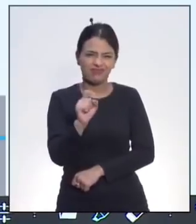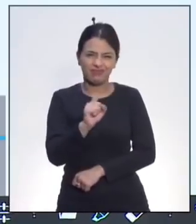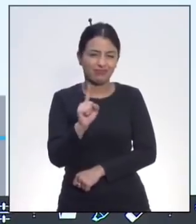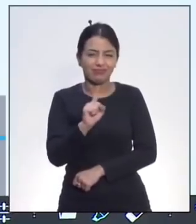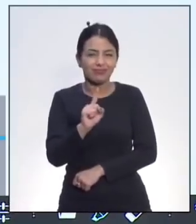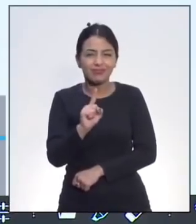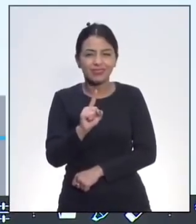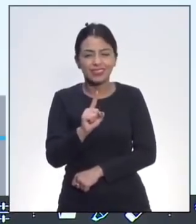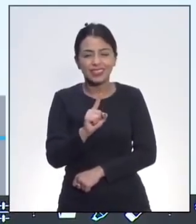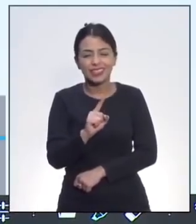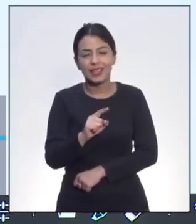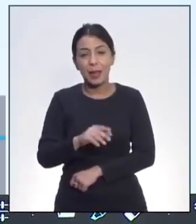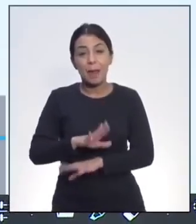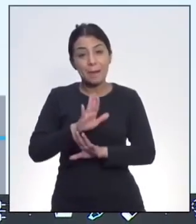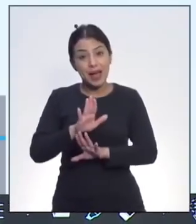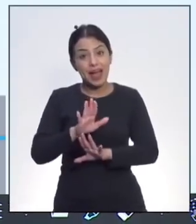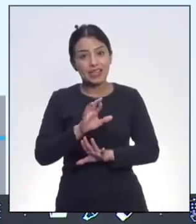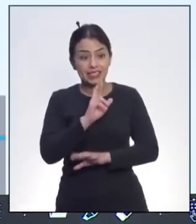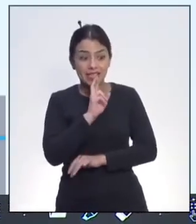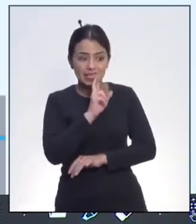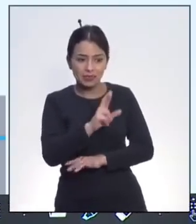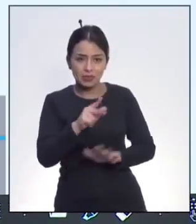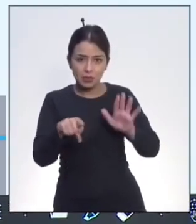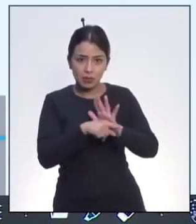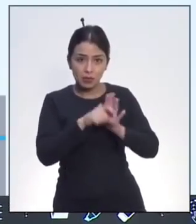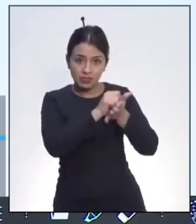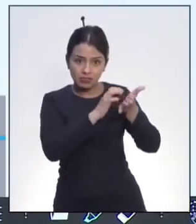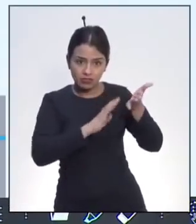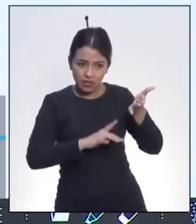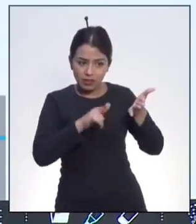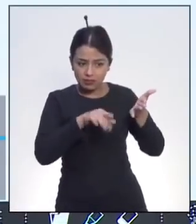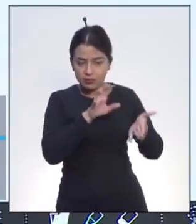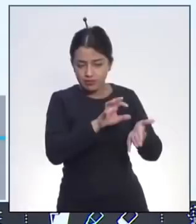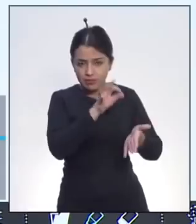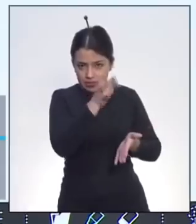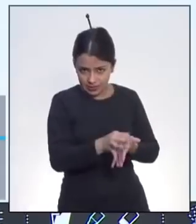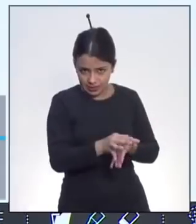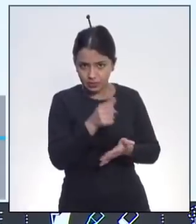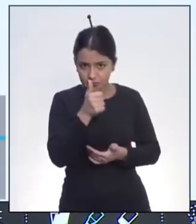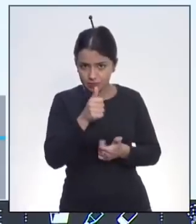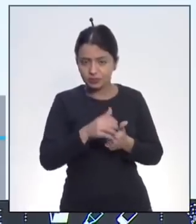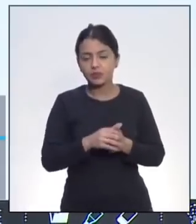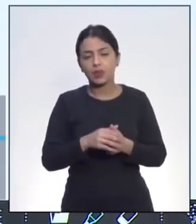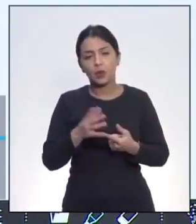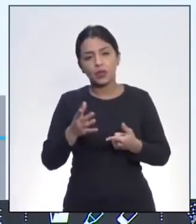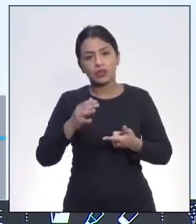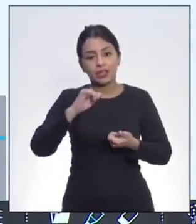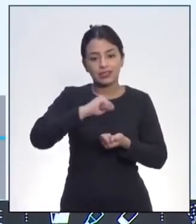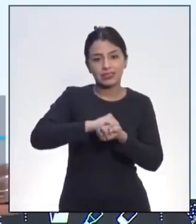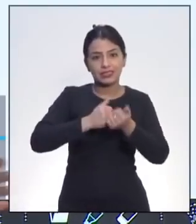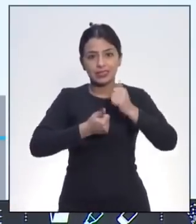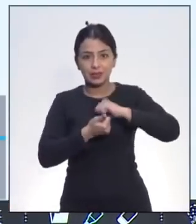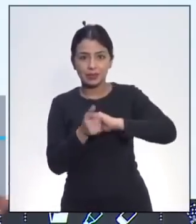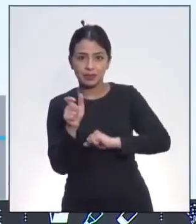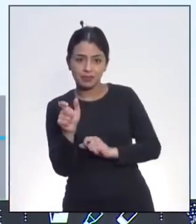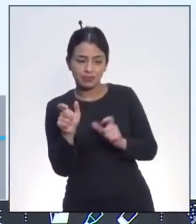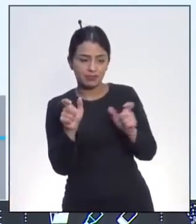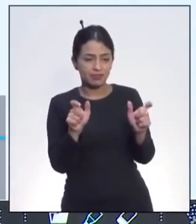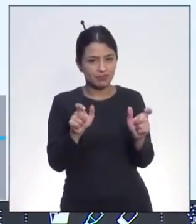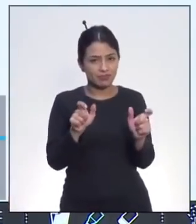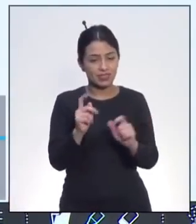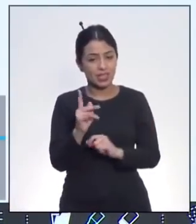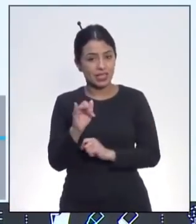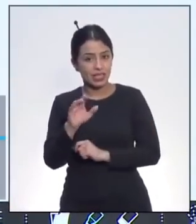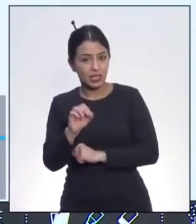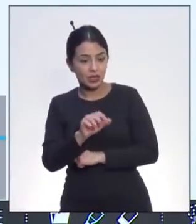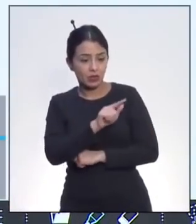Essa conversão ela é muito comum, essas conversões para a unidade de medidas, elas são muito comuns em matemática e a gente tem que se